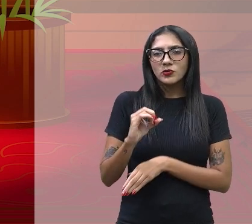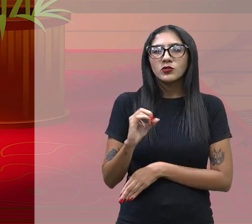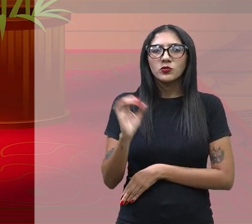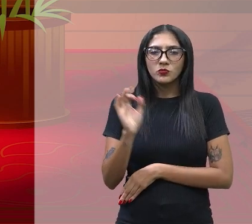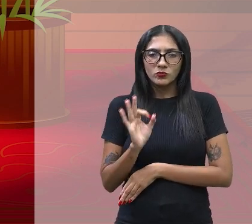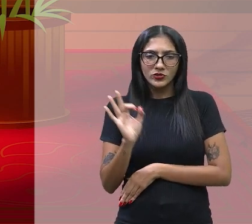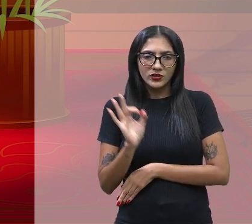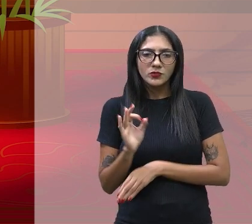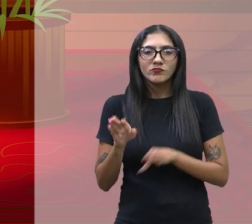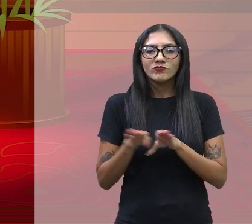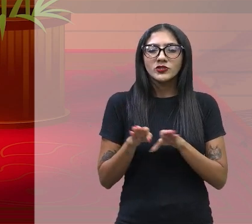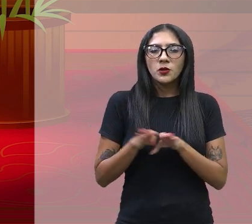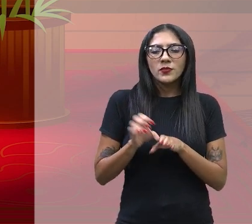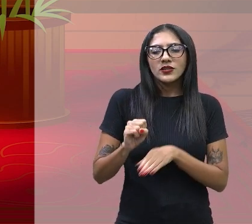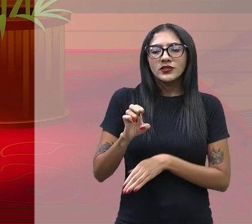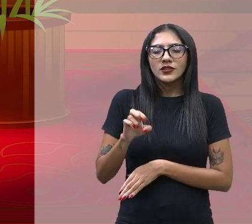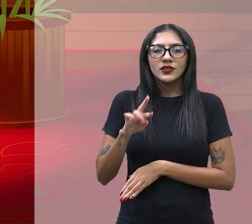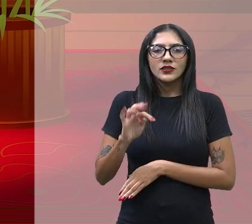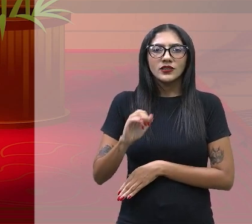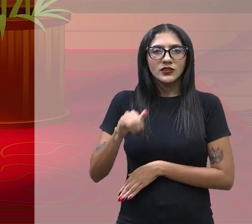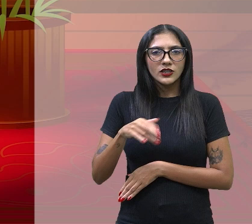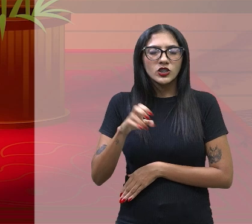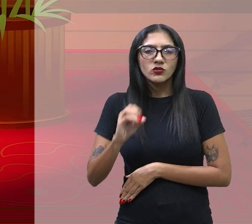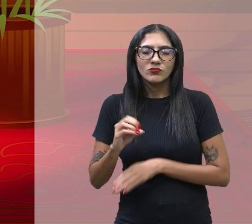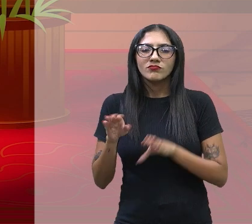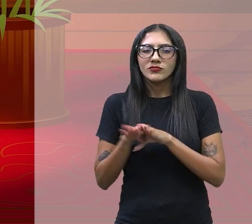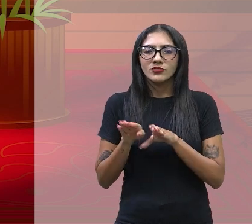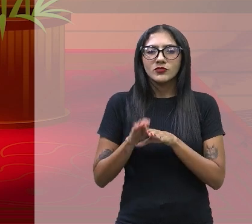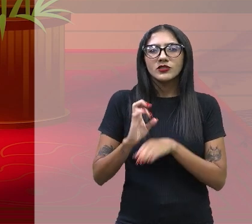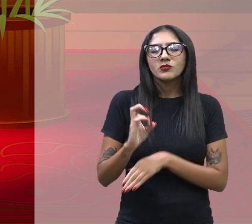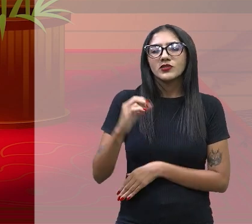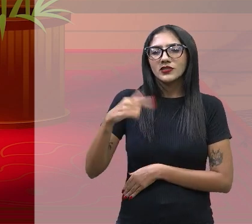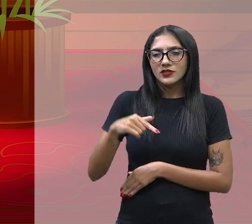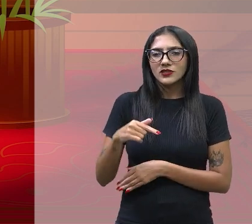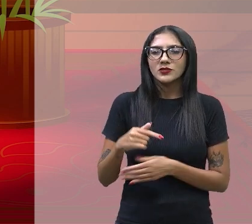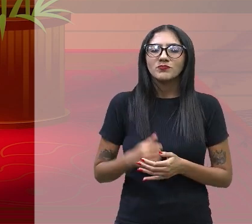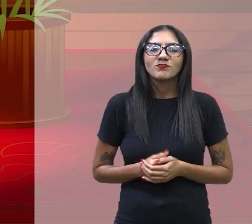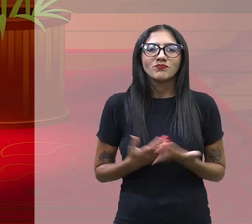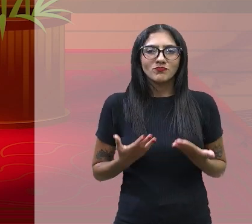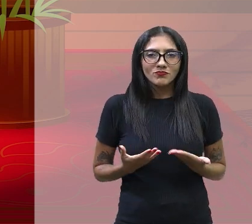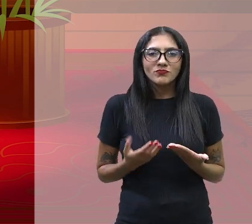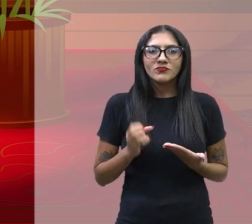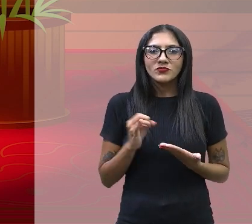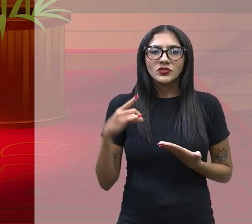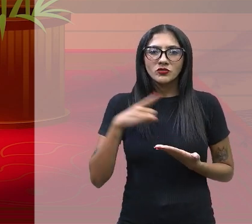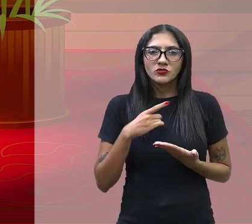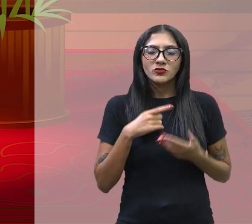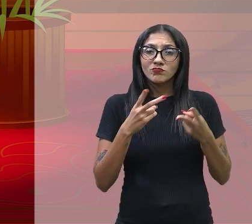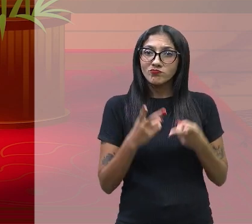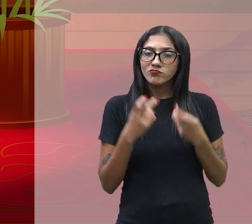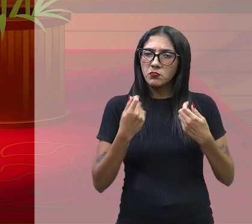58,6% e o sertanejo, com 57%. Então, você tem que prestar atenção